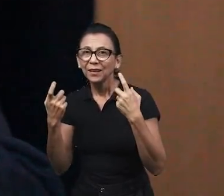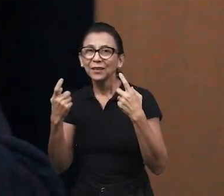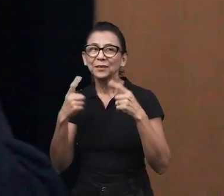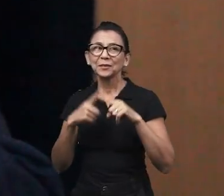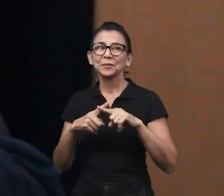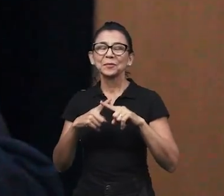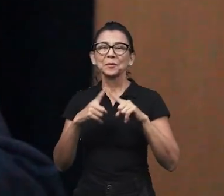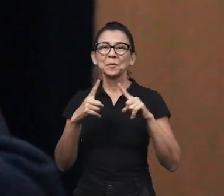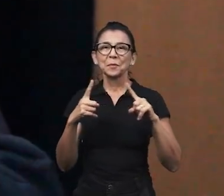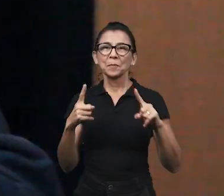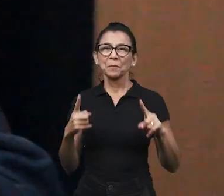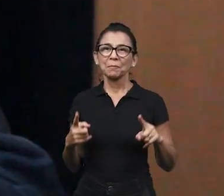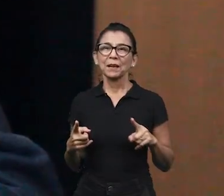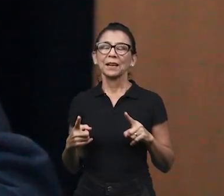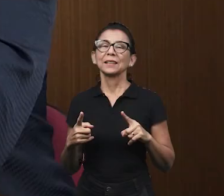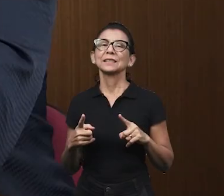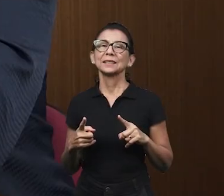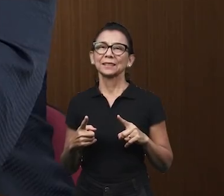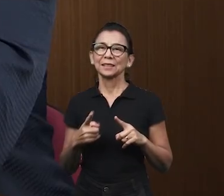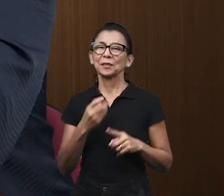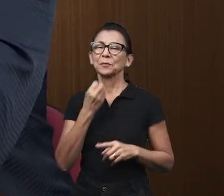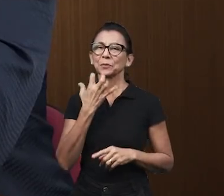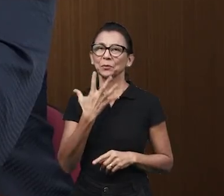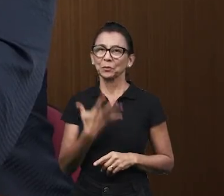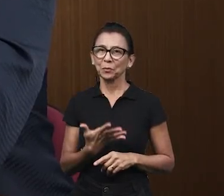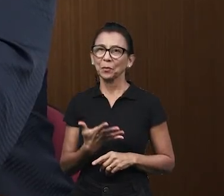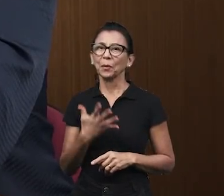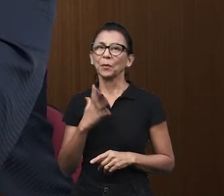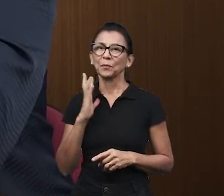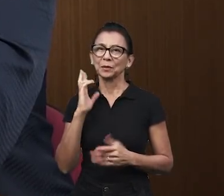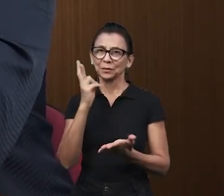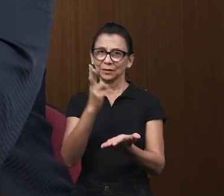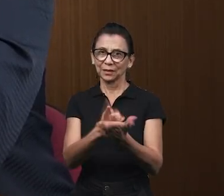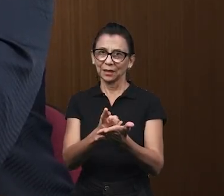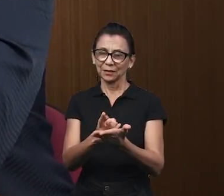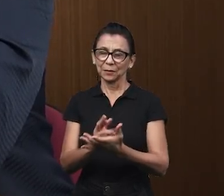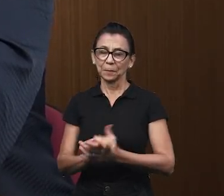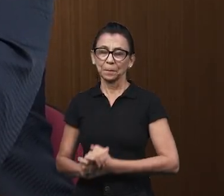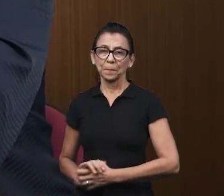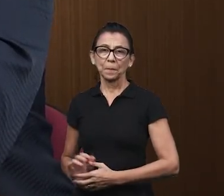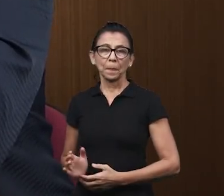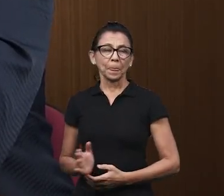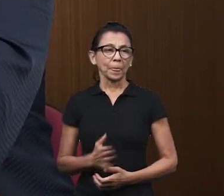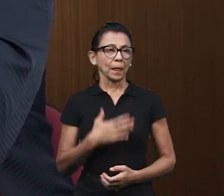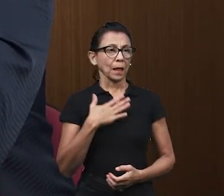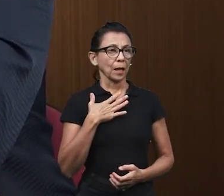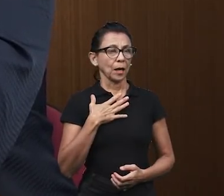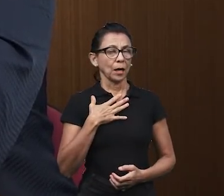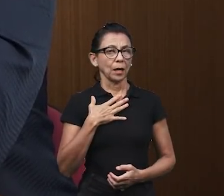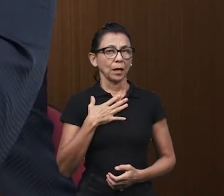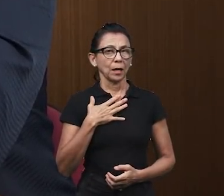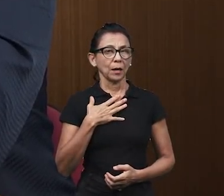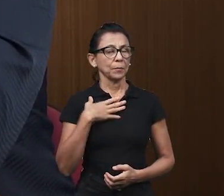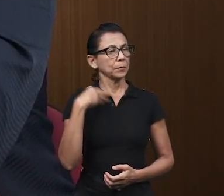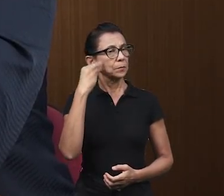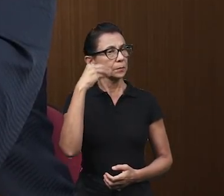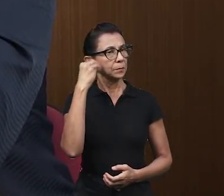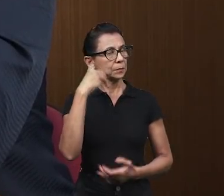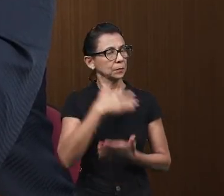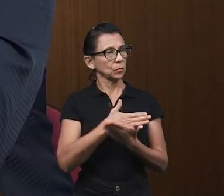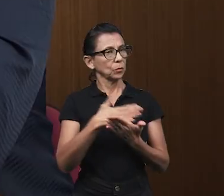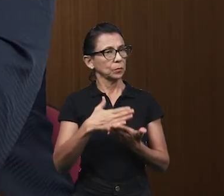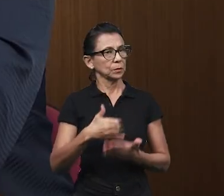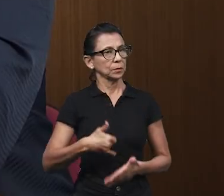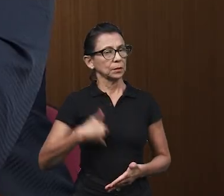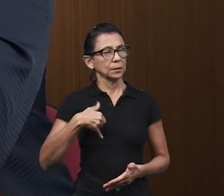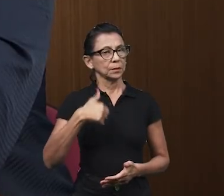Senhor, continuo sendo um servo devedor, né? Glória a Deus. A minha experiência, Marcelo, no voluntariado, ela começou